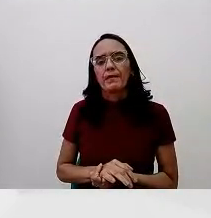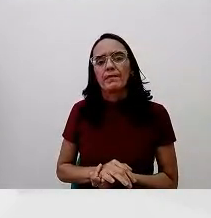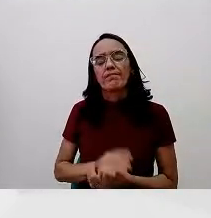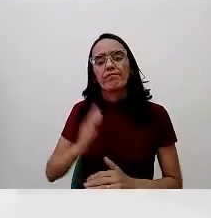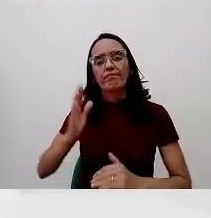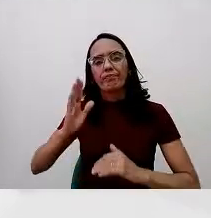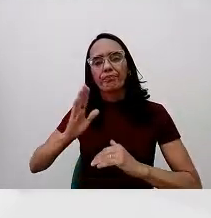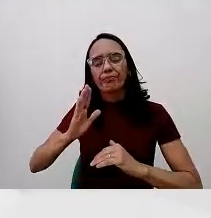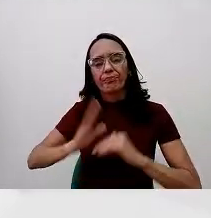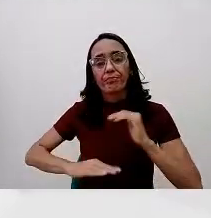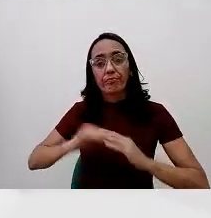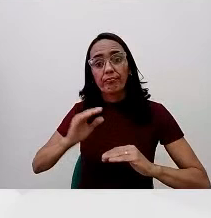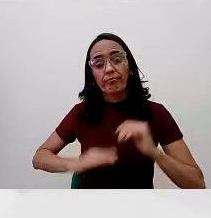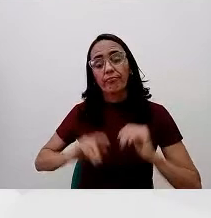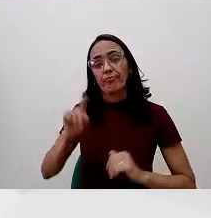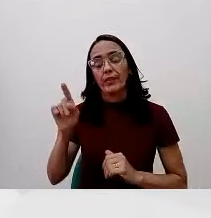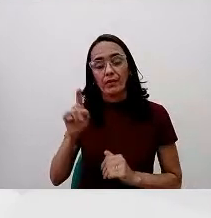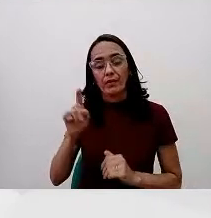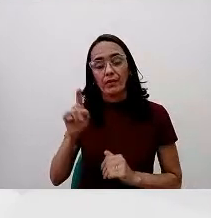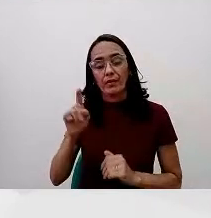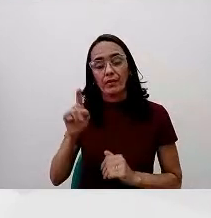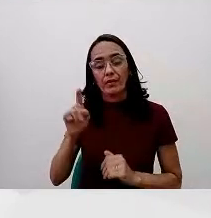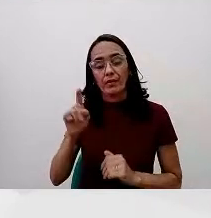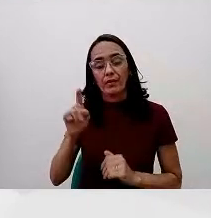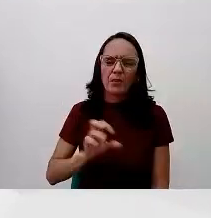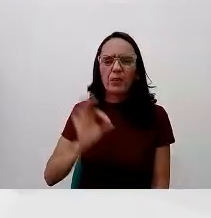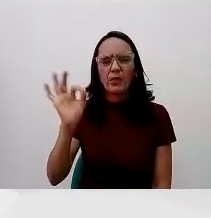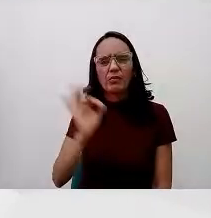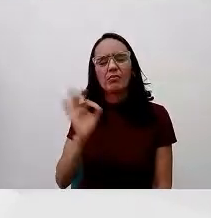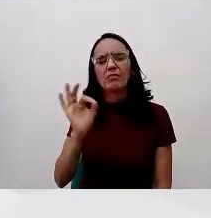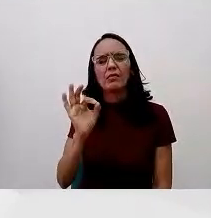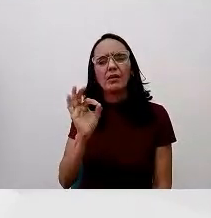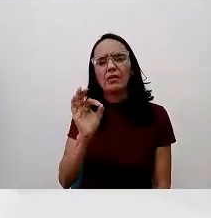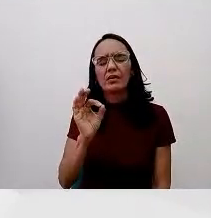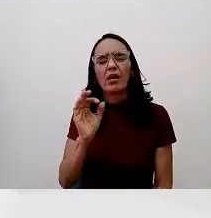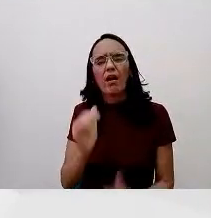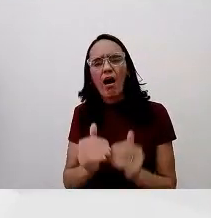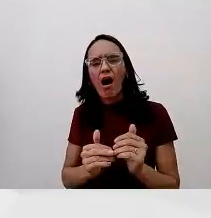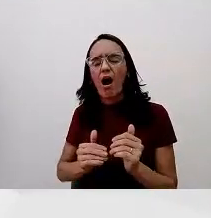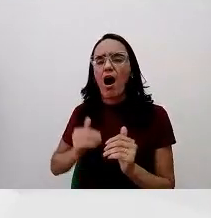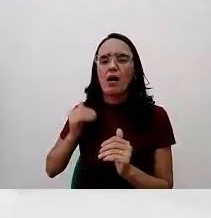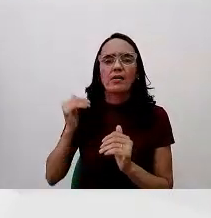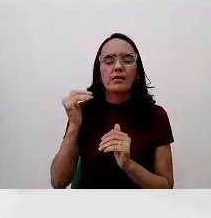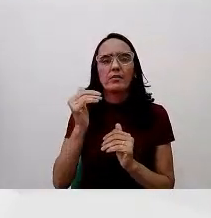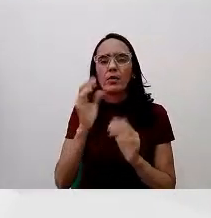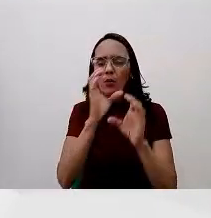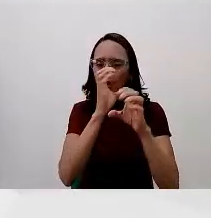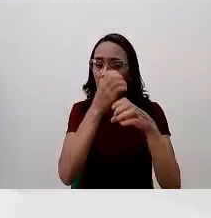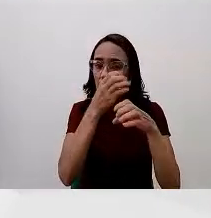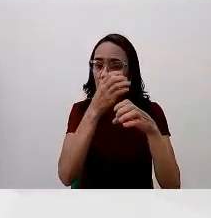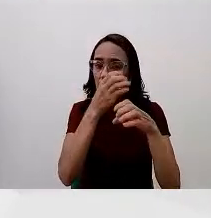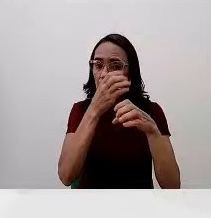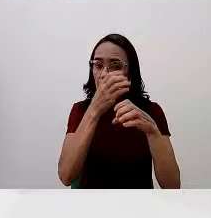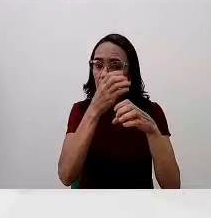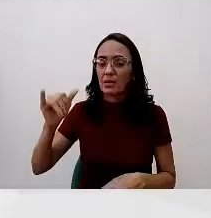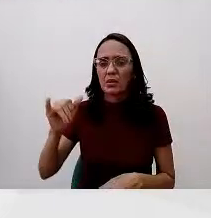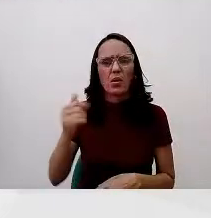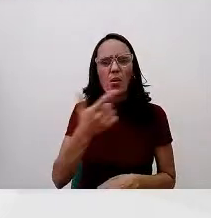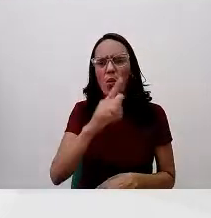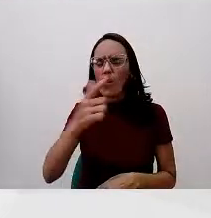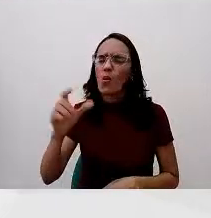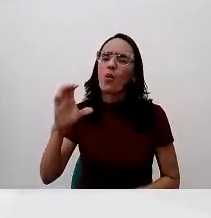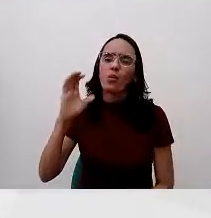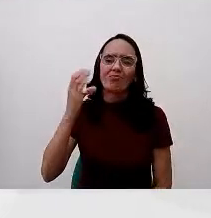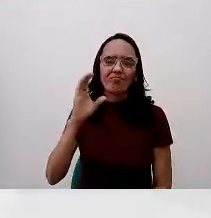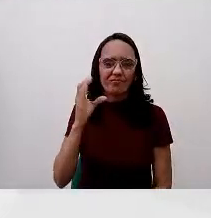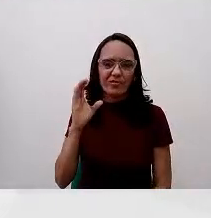30% maior do que um engenheiro de computação, do que um engenheiro elétrico, do que um cientista de computação geral de